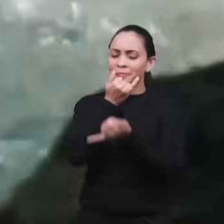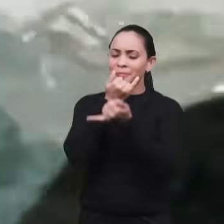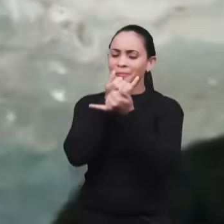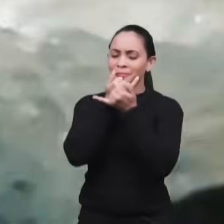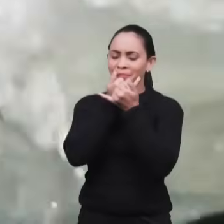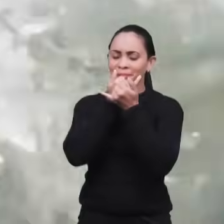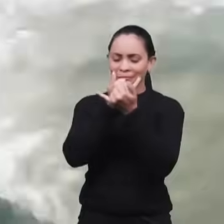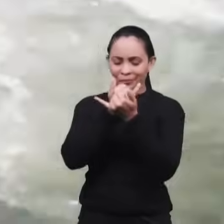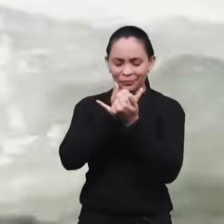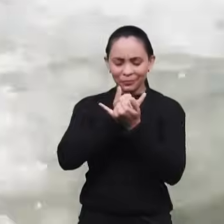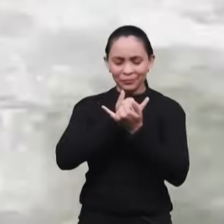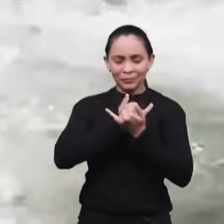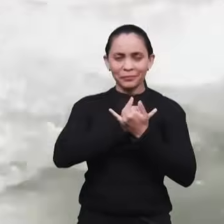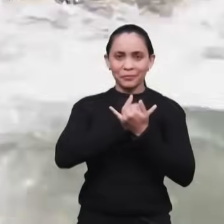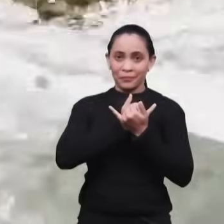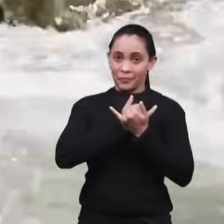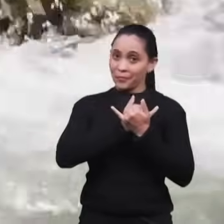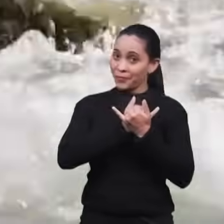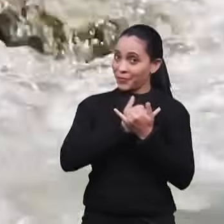dá-me o teu santo